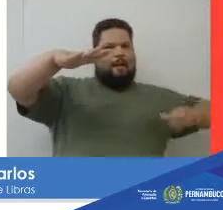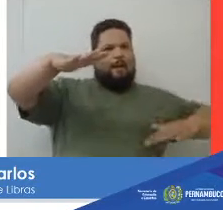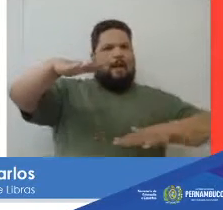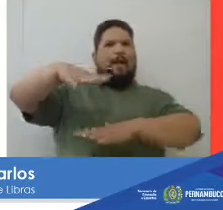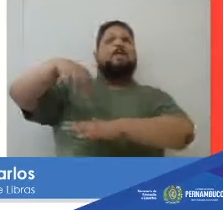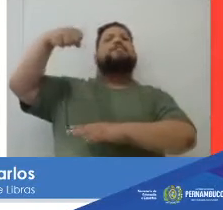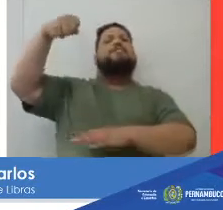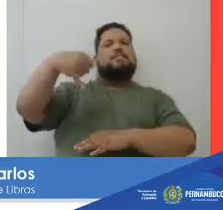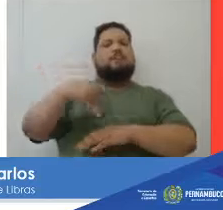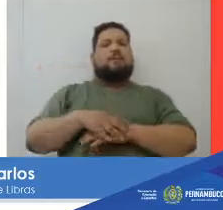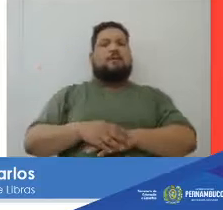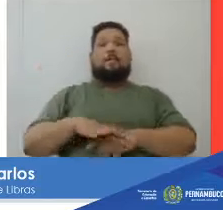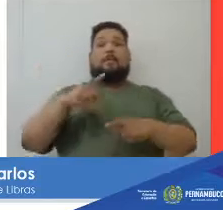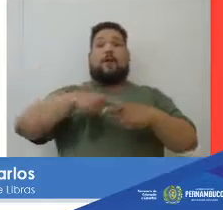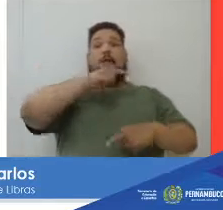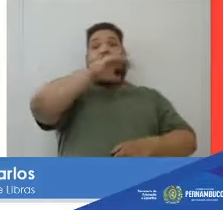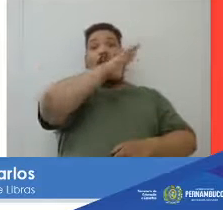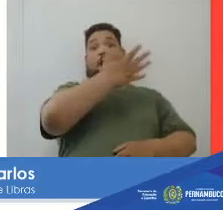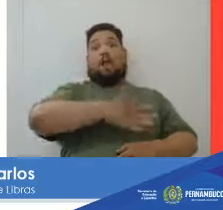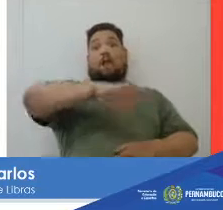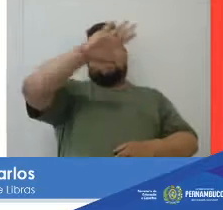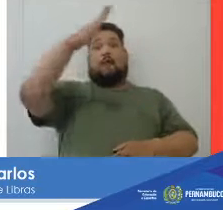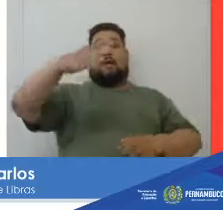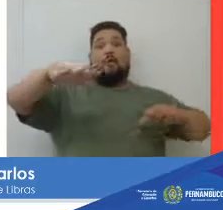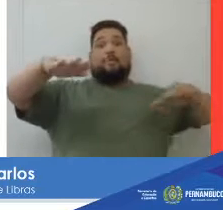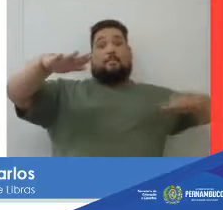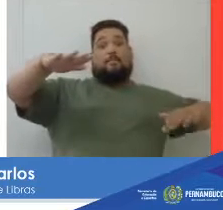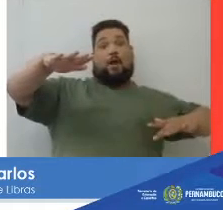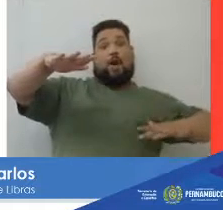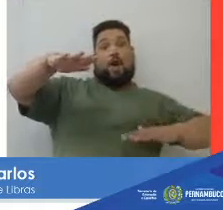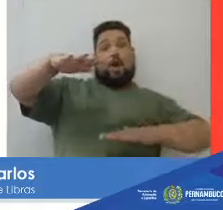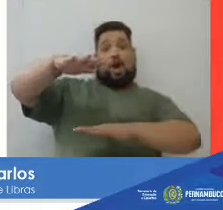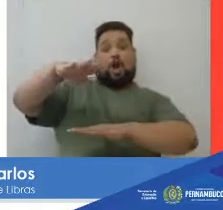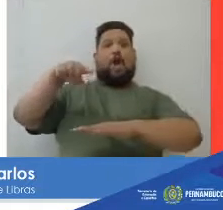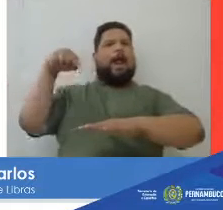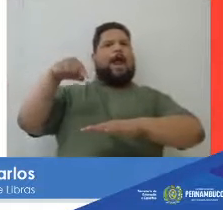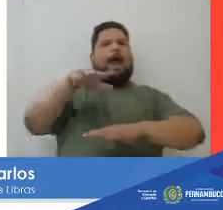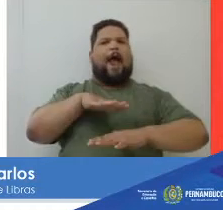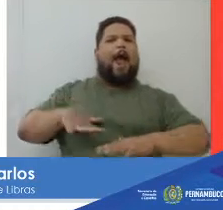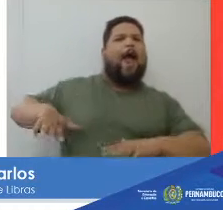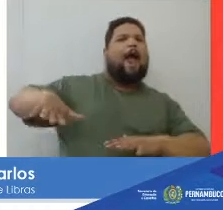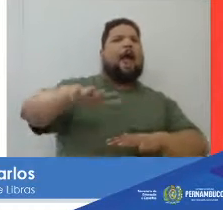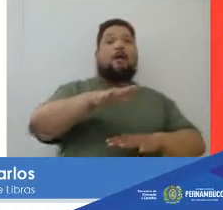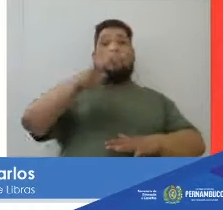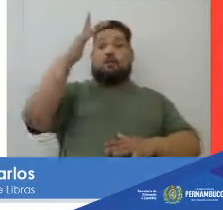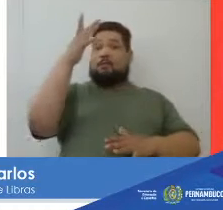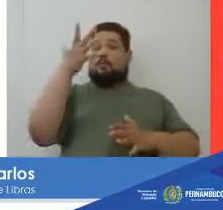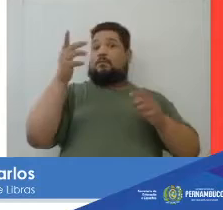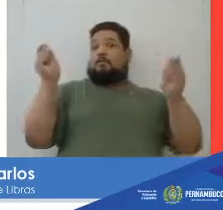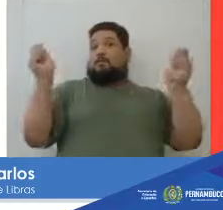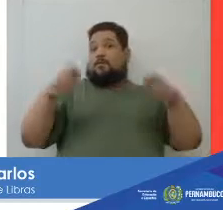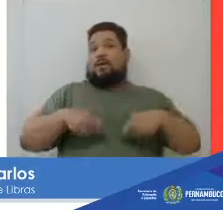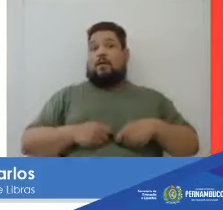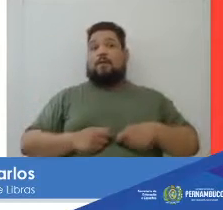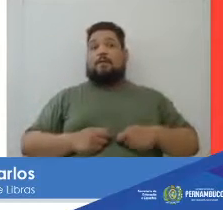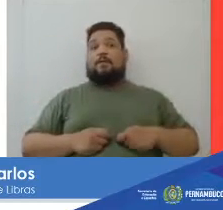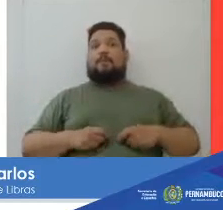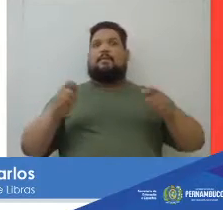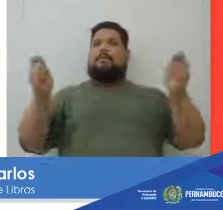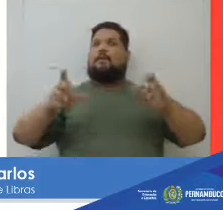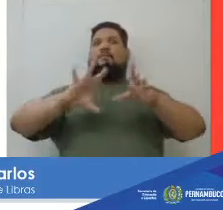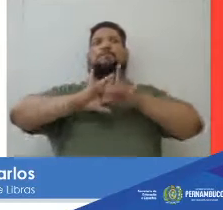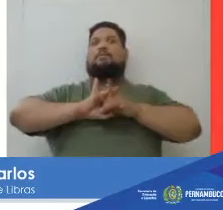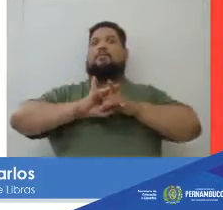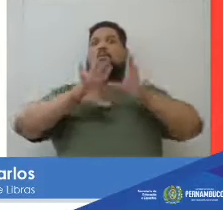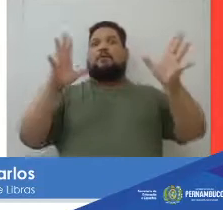Por quê? O fundo do mar é um ambiente, o assoalho oceânico, certo? É um ambiente onde as pessoas, onde tem maior